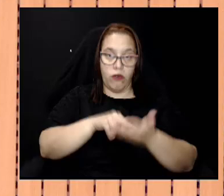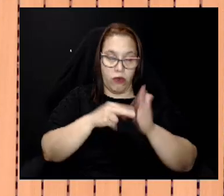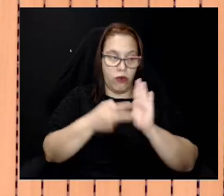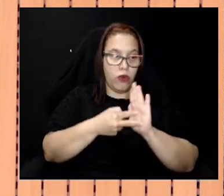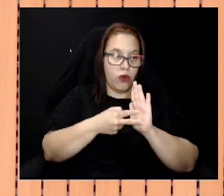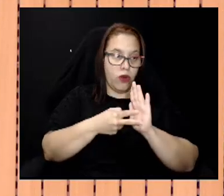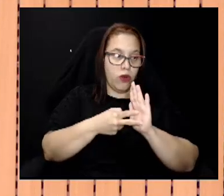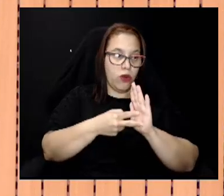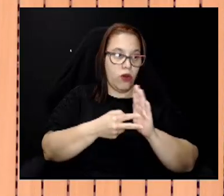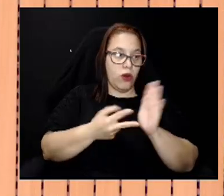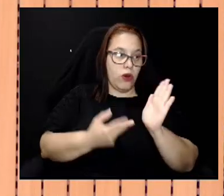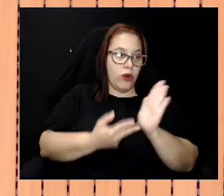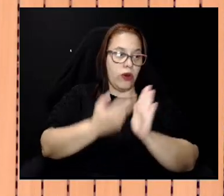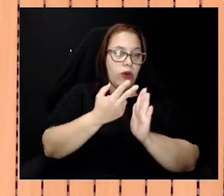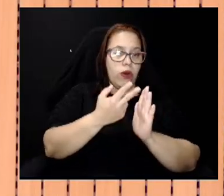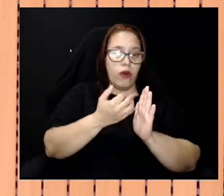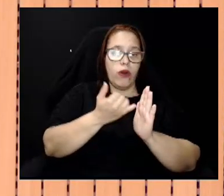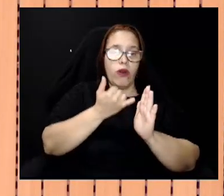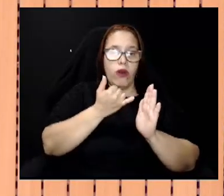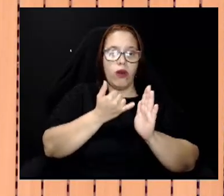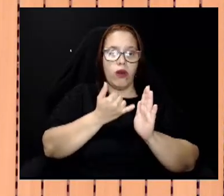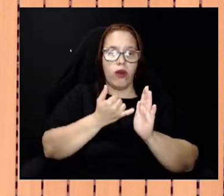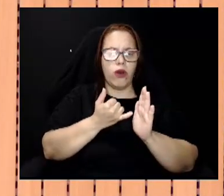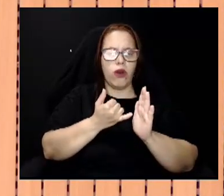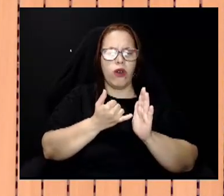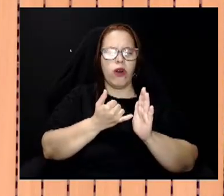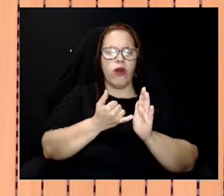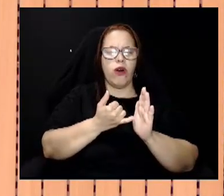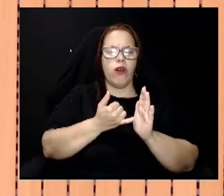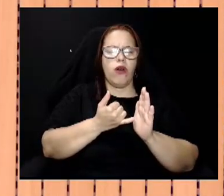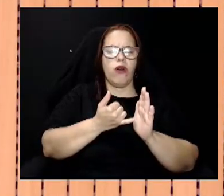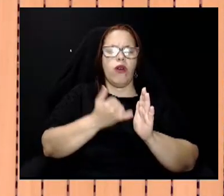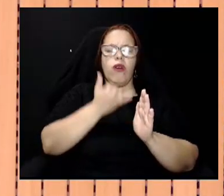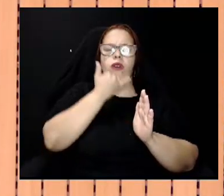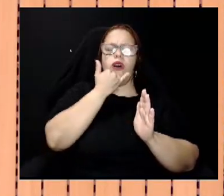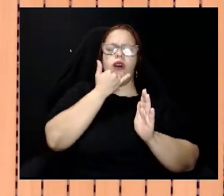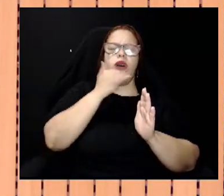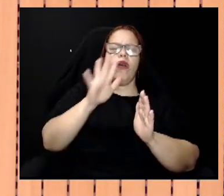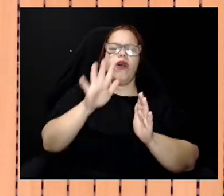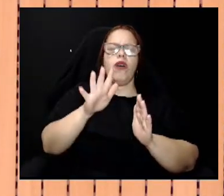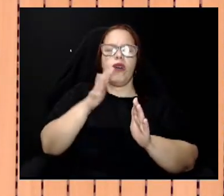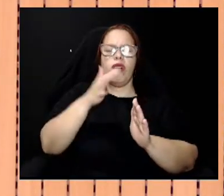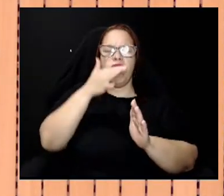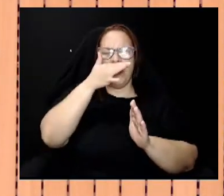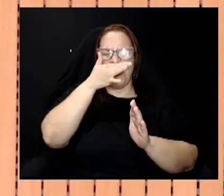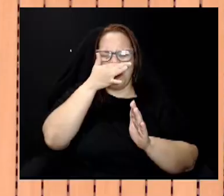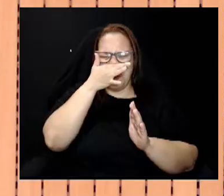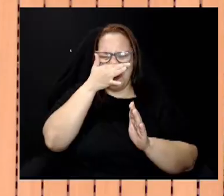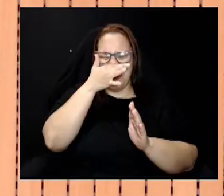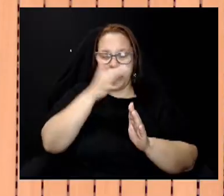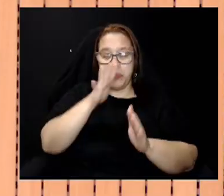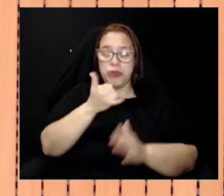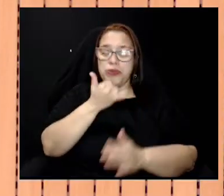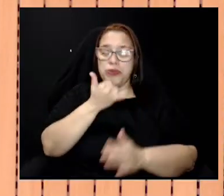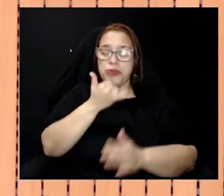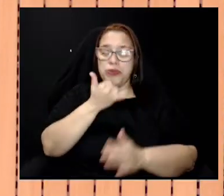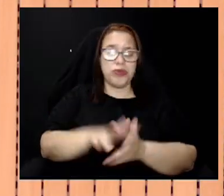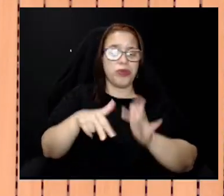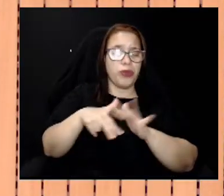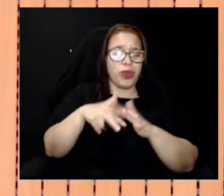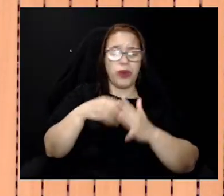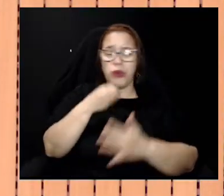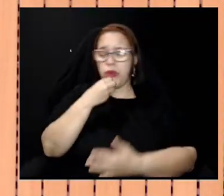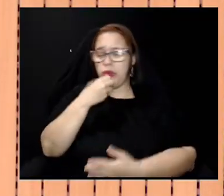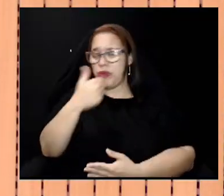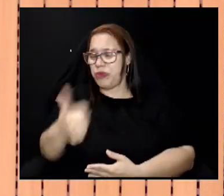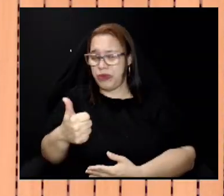cirurgia. Então, é uma cirurgia muito desafiadora, porque o cirurgião precisa retirar toda a doença e deixar a doente bem. Ou seja, se ela tirar